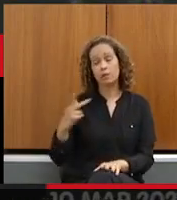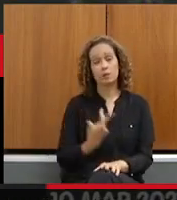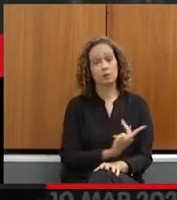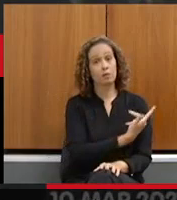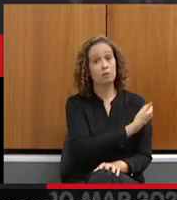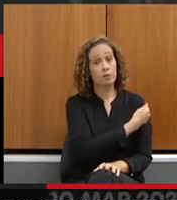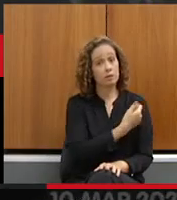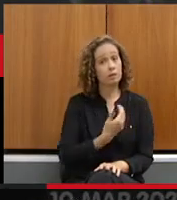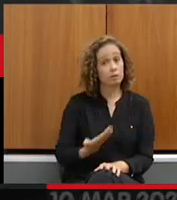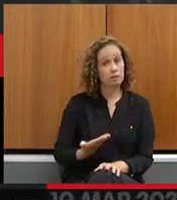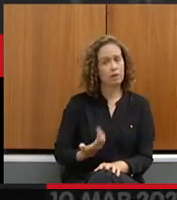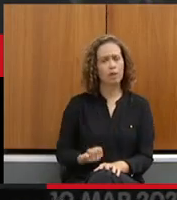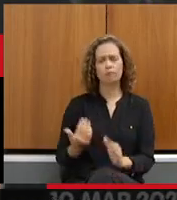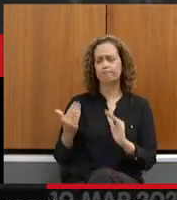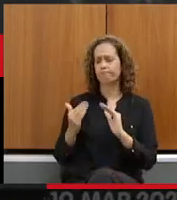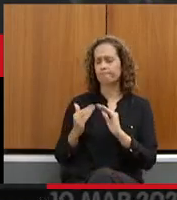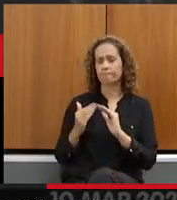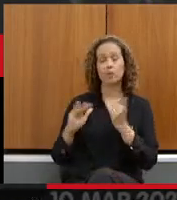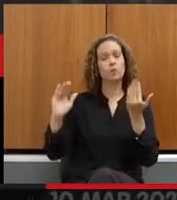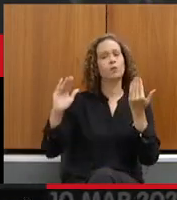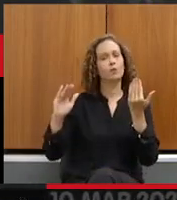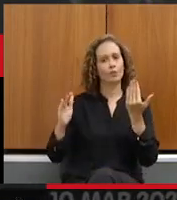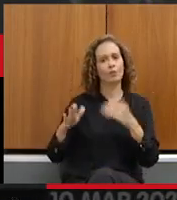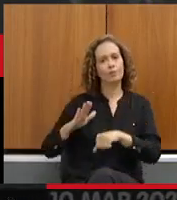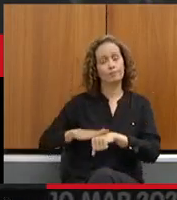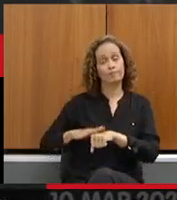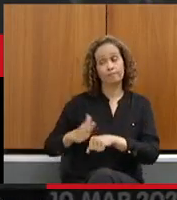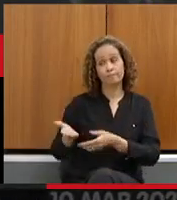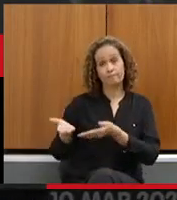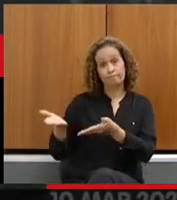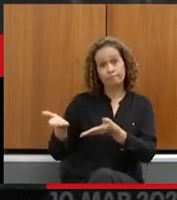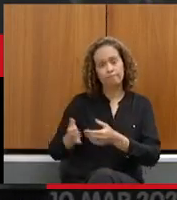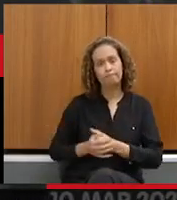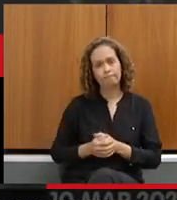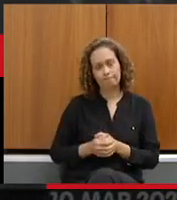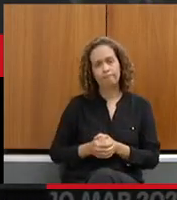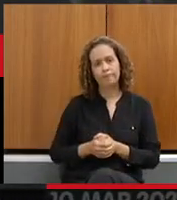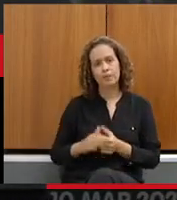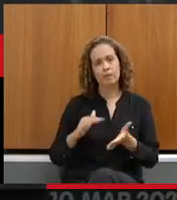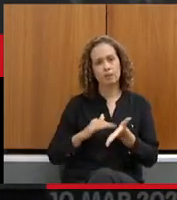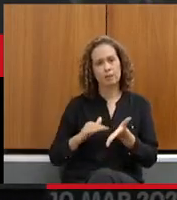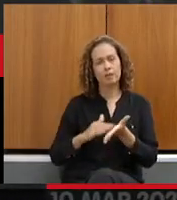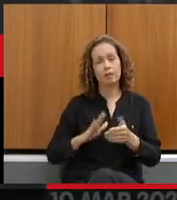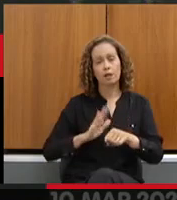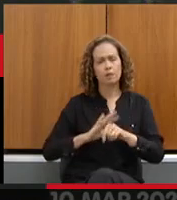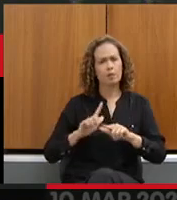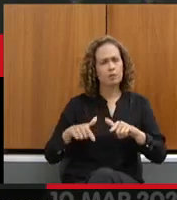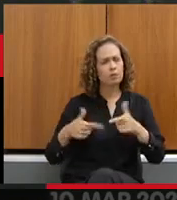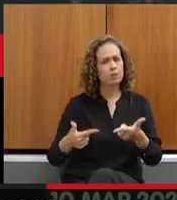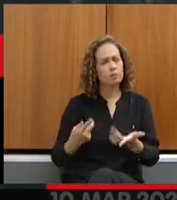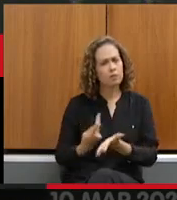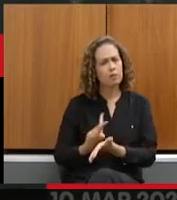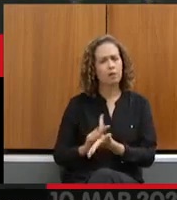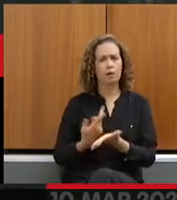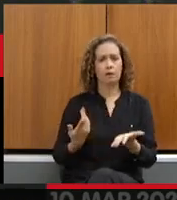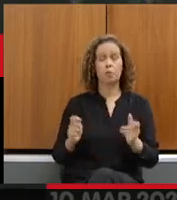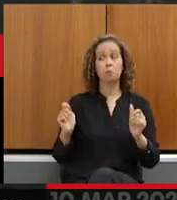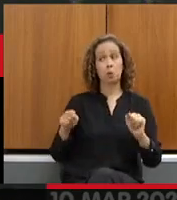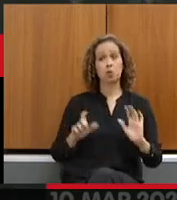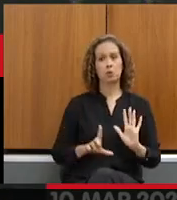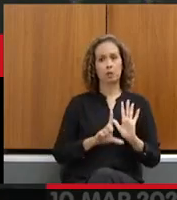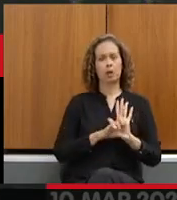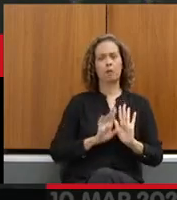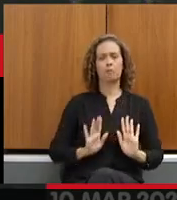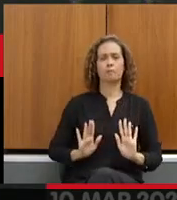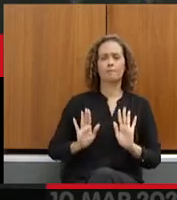imoral inclusive da sua parte secretário e é uma atitude imoral pode ser legal mas